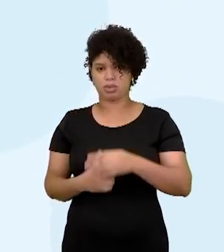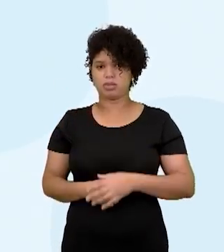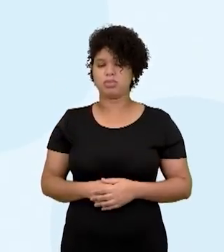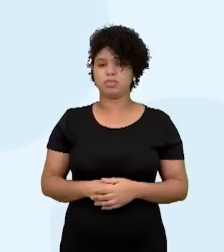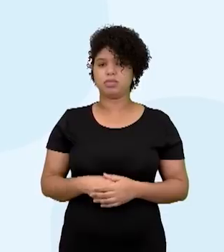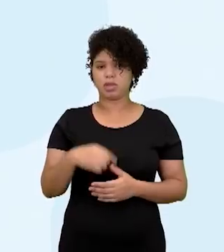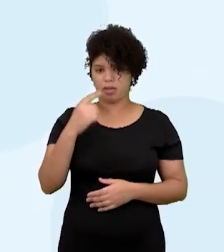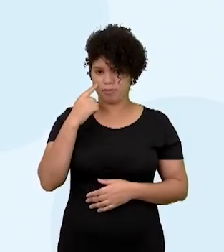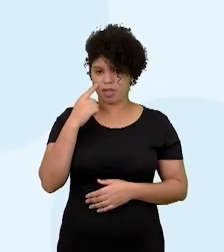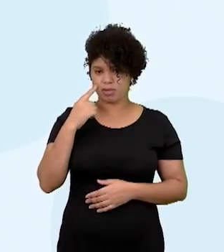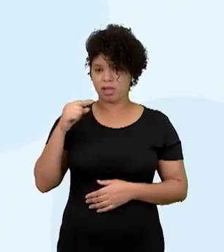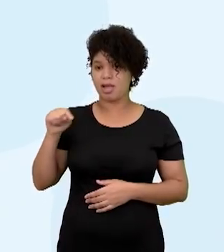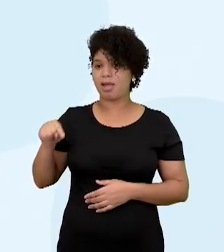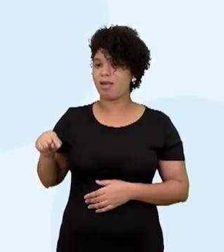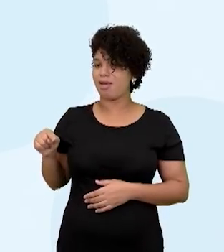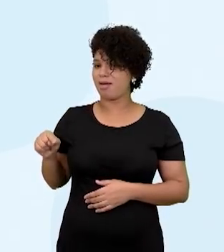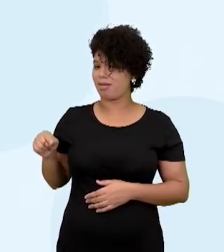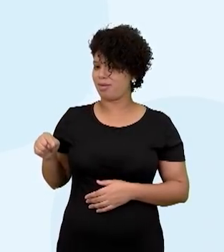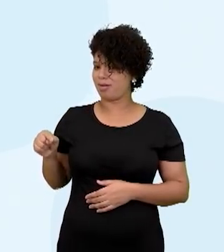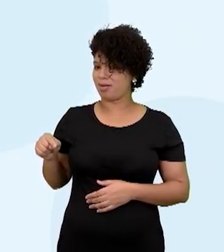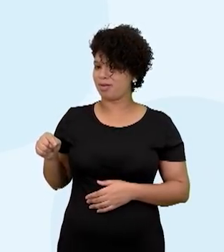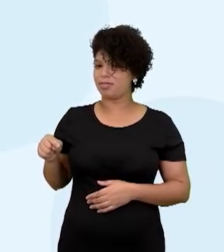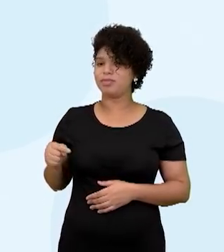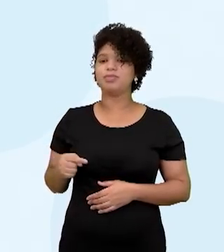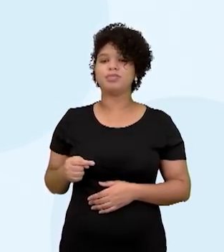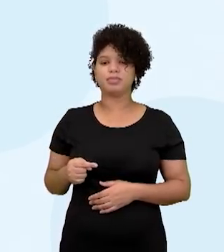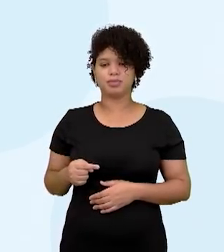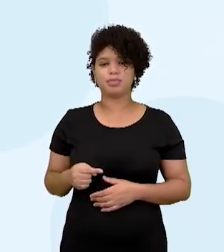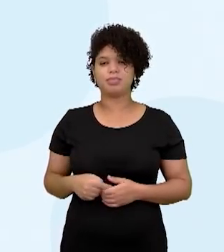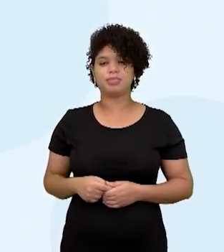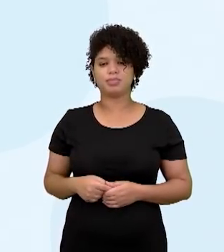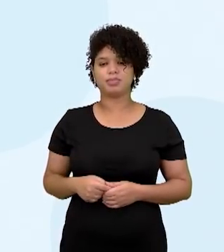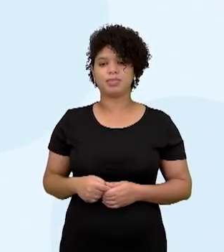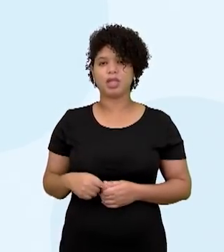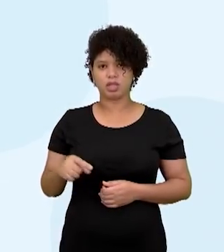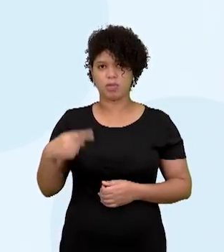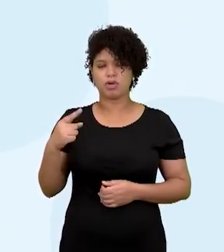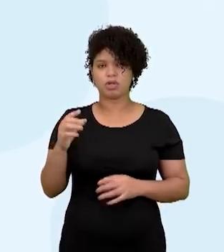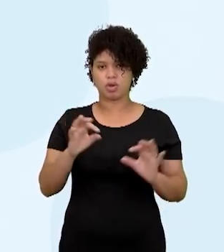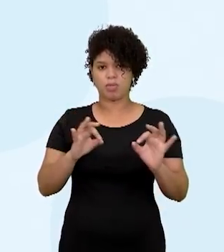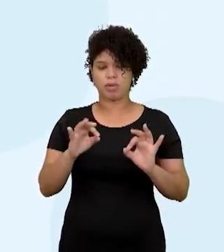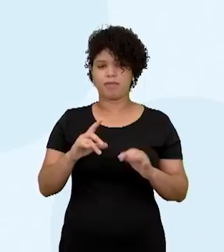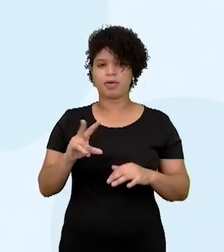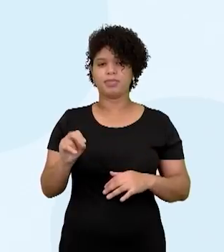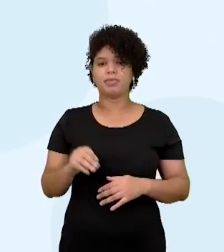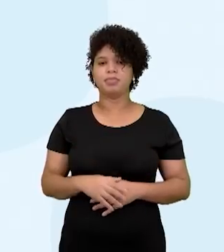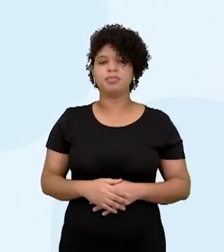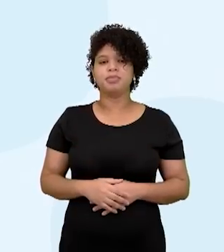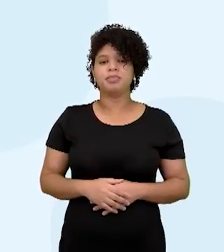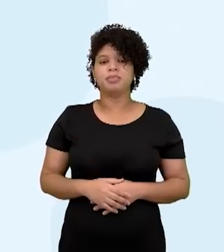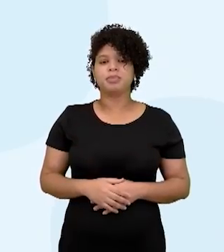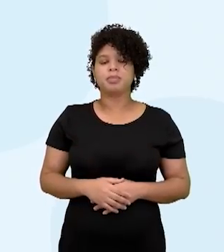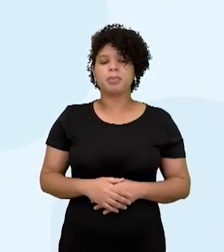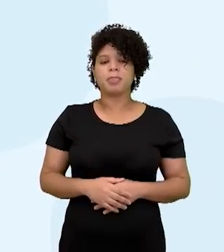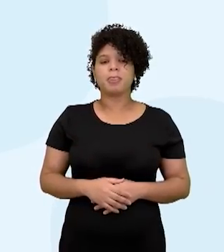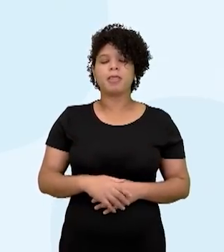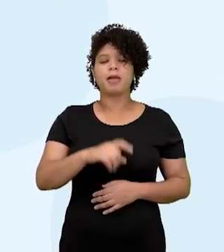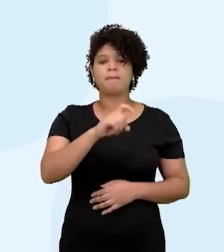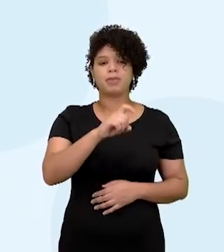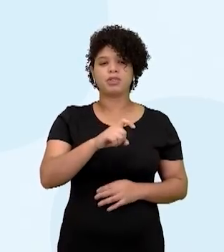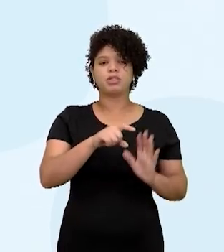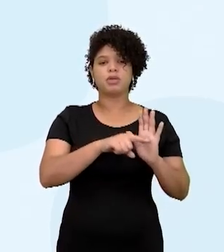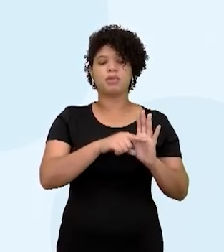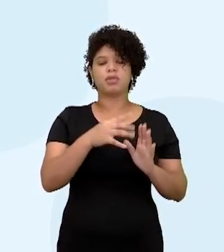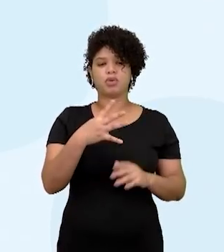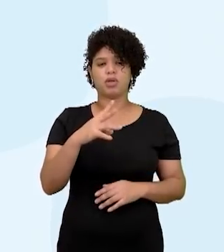tenho quadrado, e 2 vezes 1 vezes o outro. Tá, eu já vou arrumar ele. Vou pro do menos, tá bom? X menos 4 ao quadrado. Será